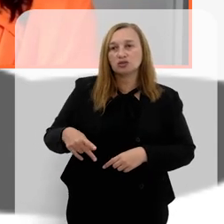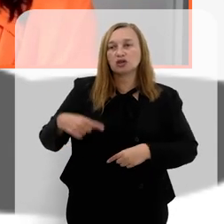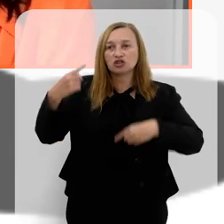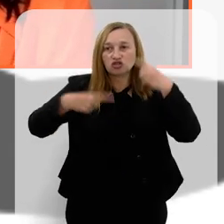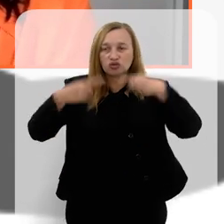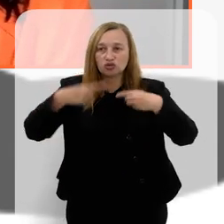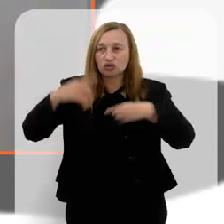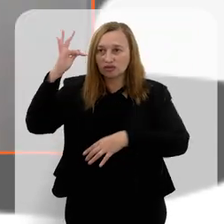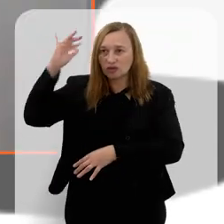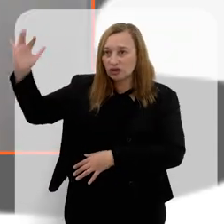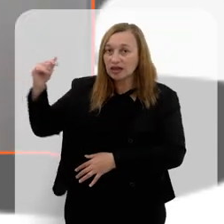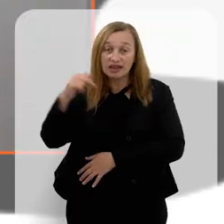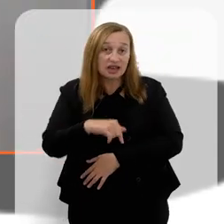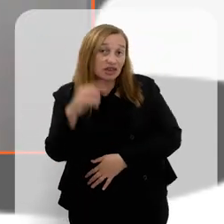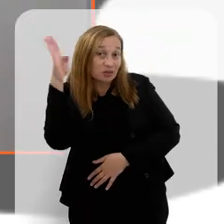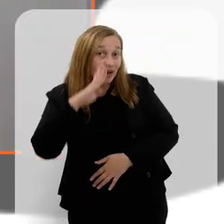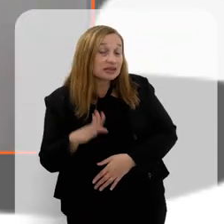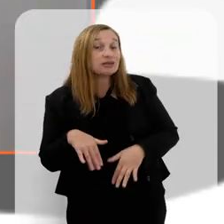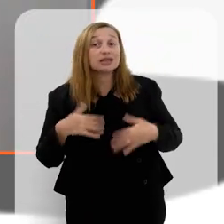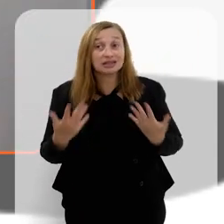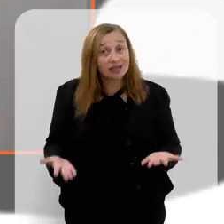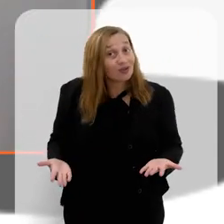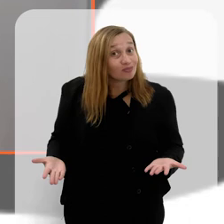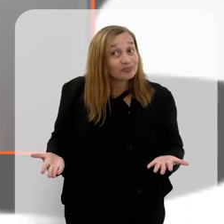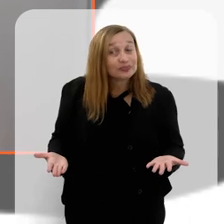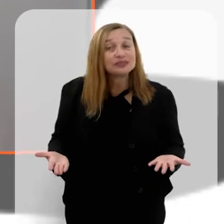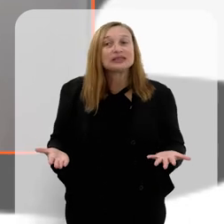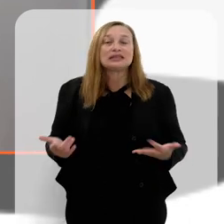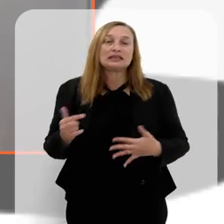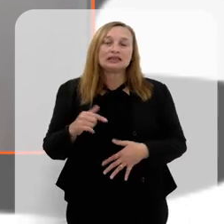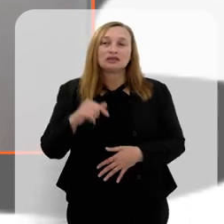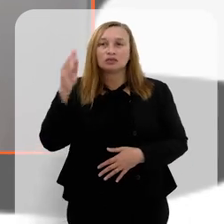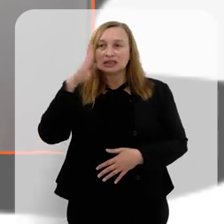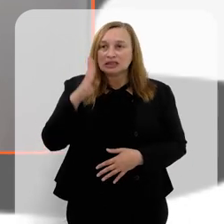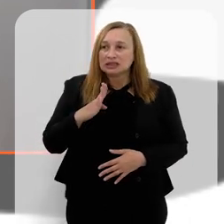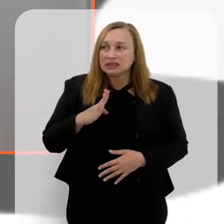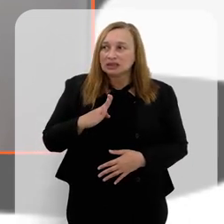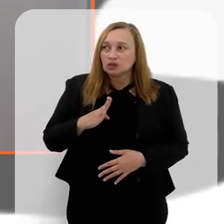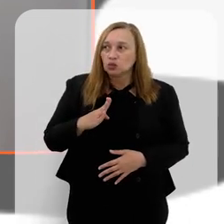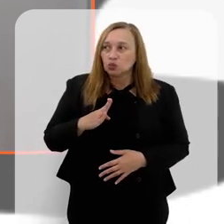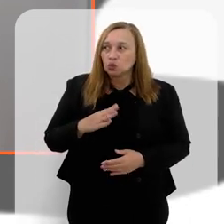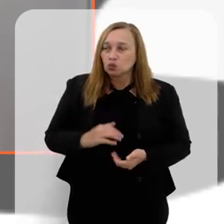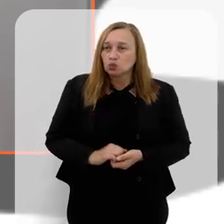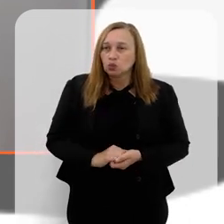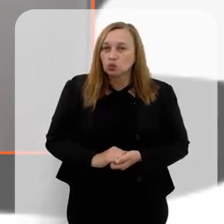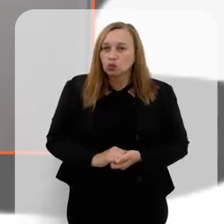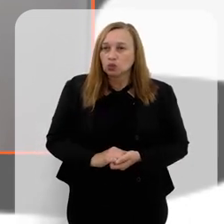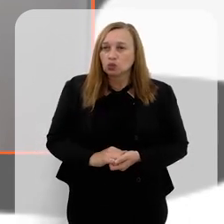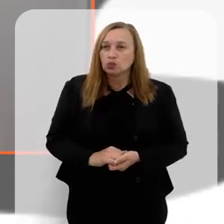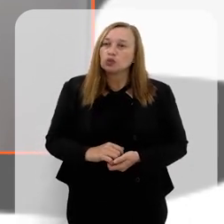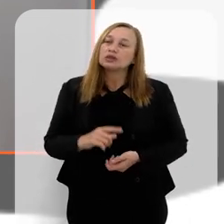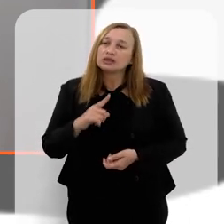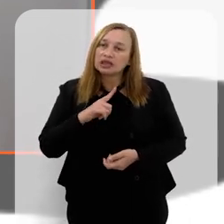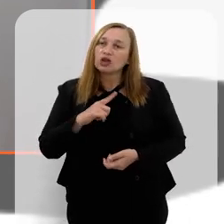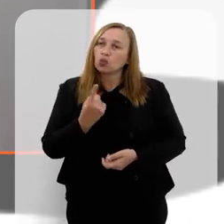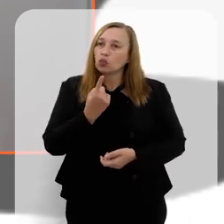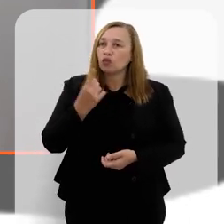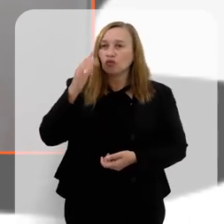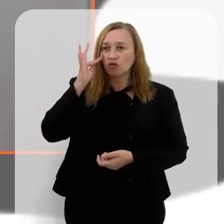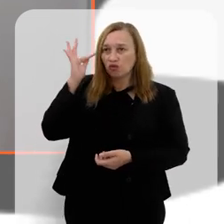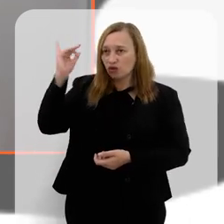Brasil. pois é, no Brasil a gente, no Brasil eu